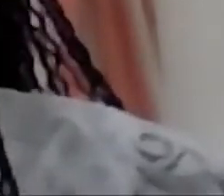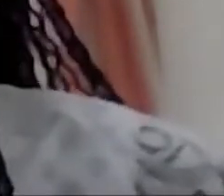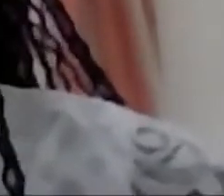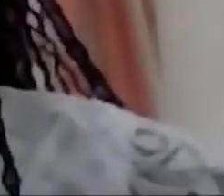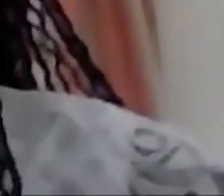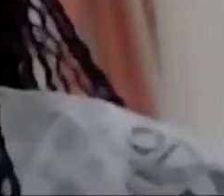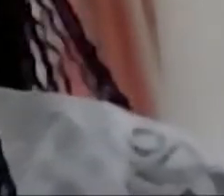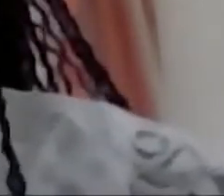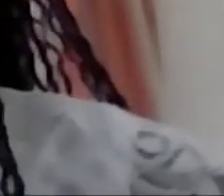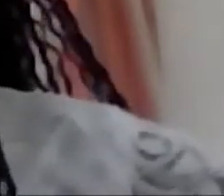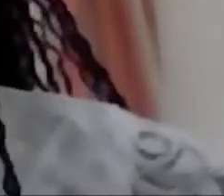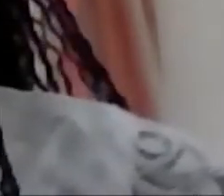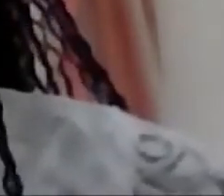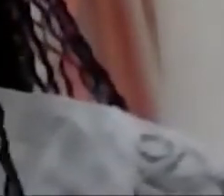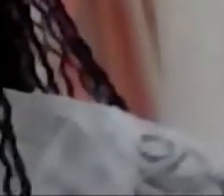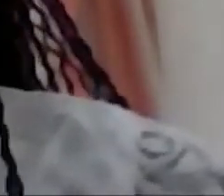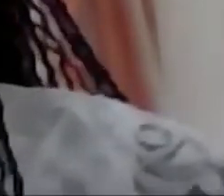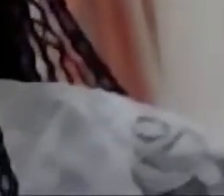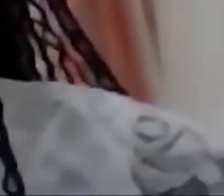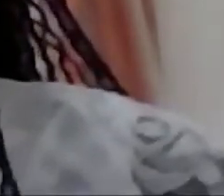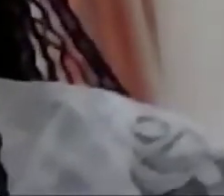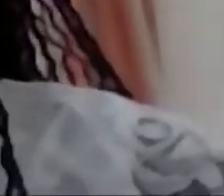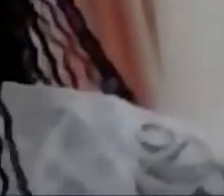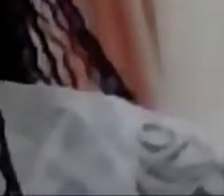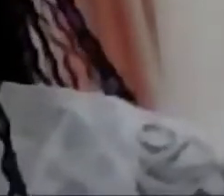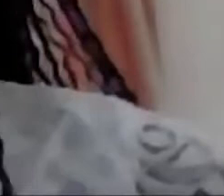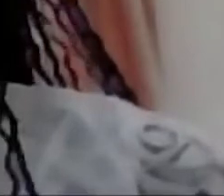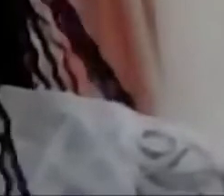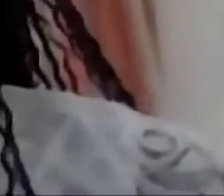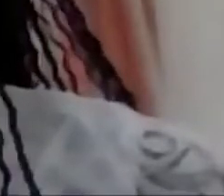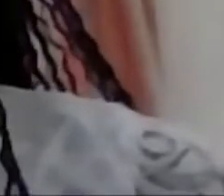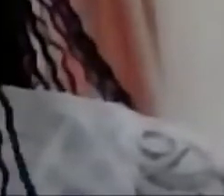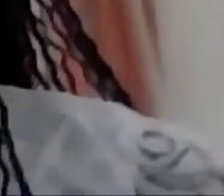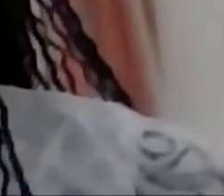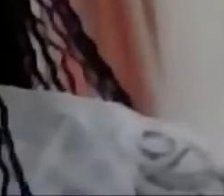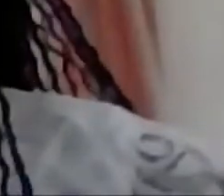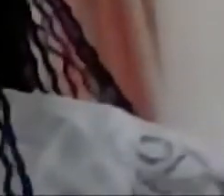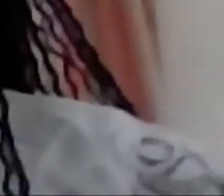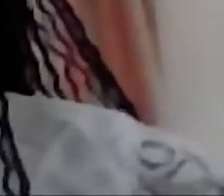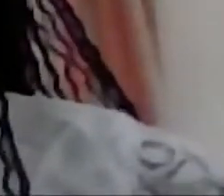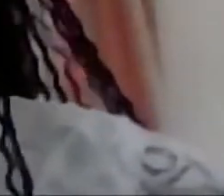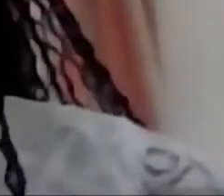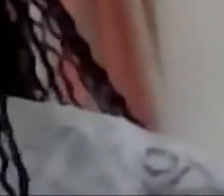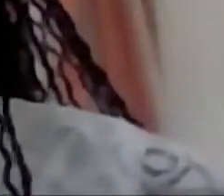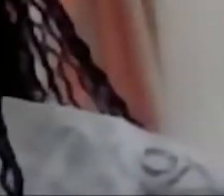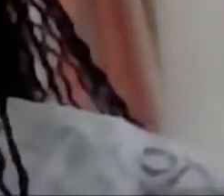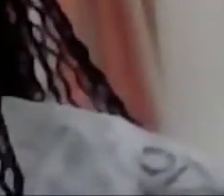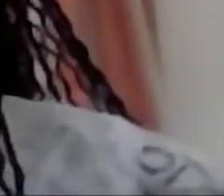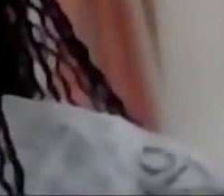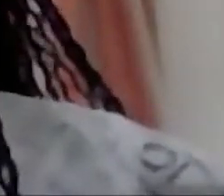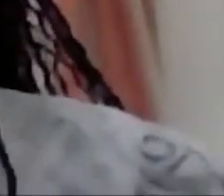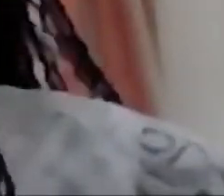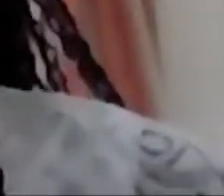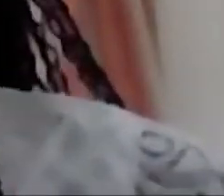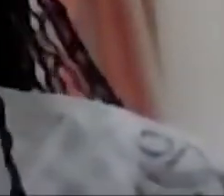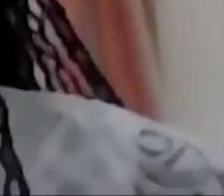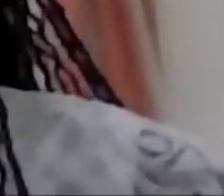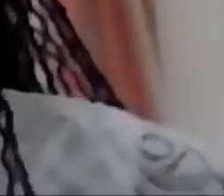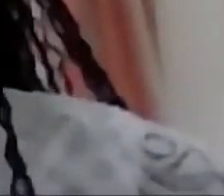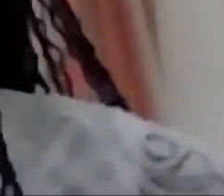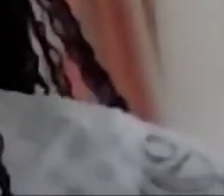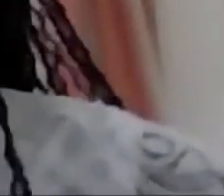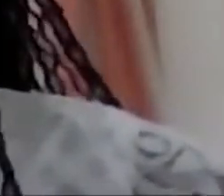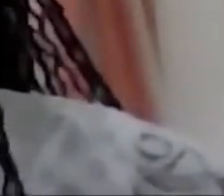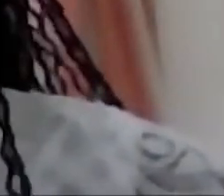universidades, mas se você não fizer essa questão do racismo estrutural, eu acho que a gente vai estar